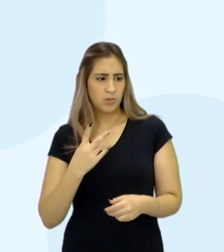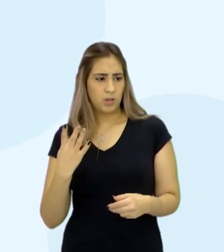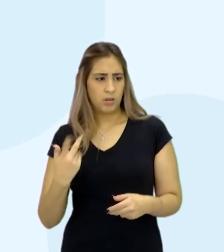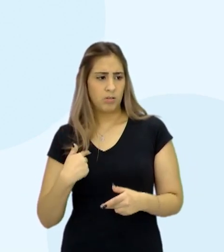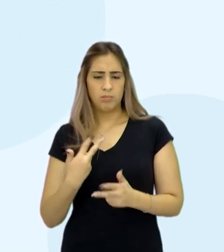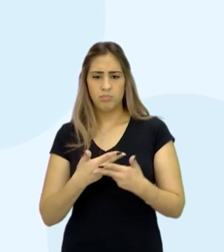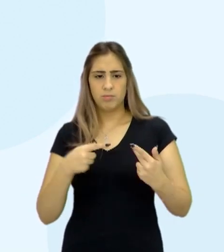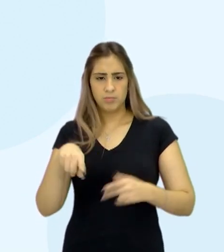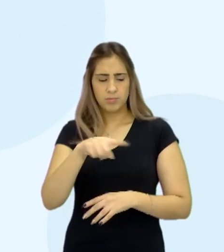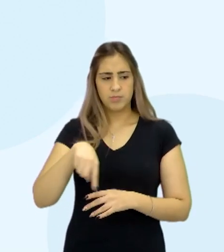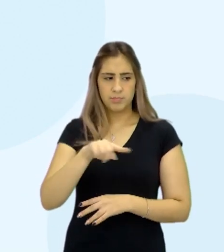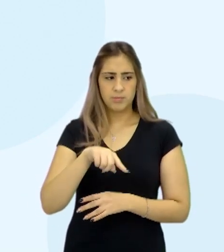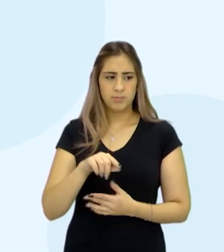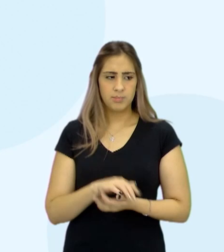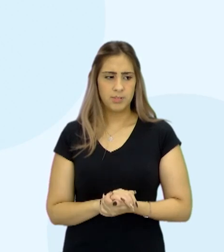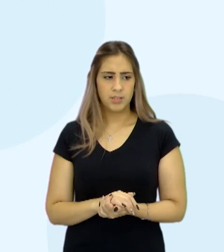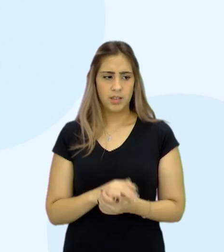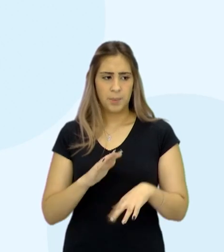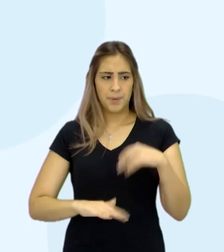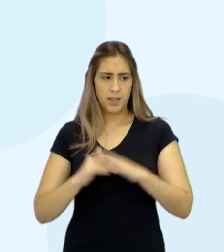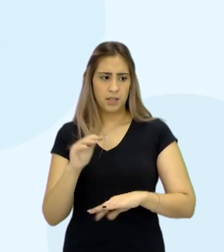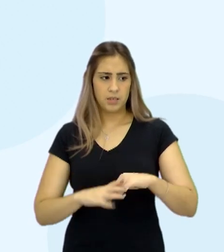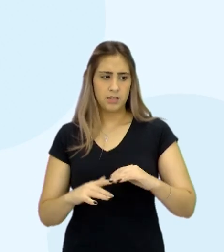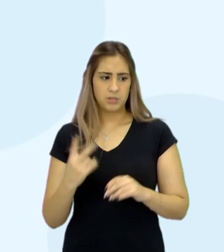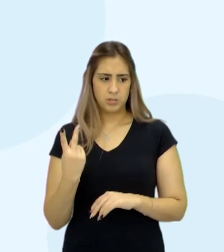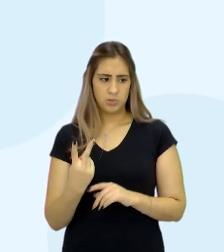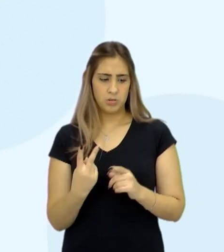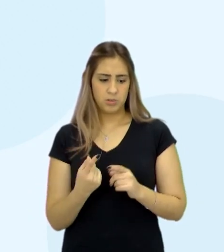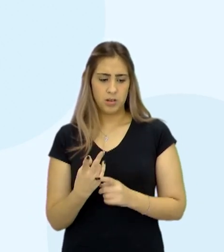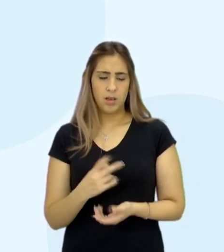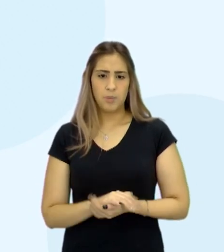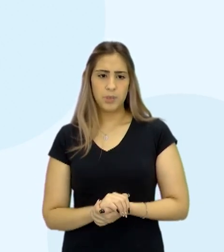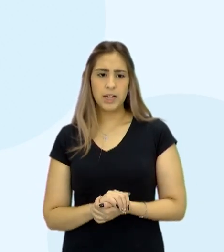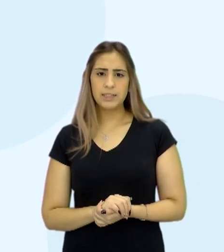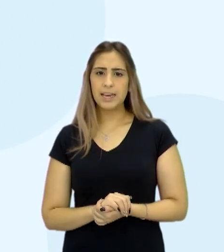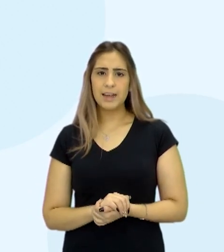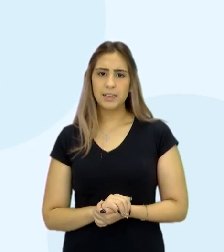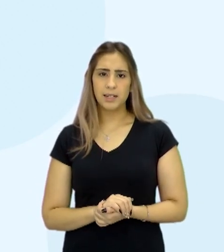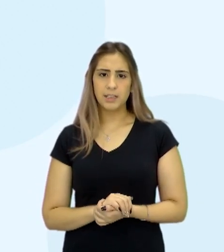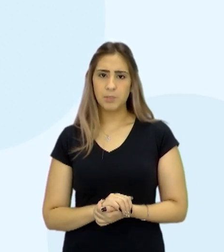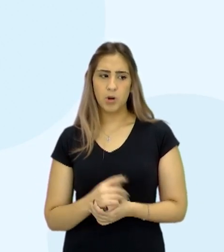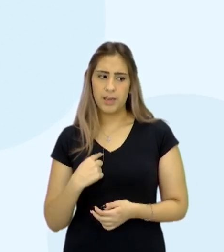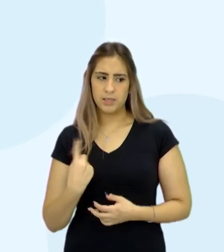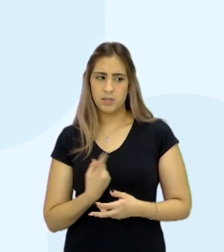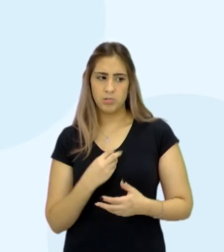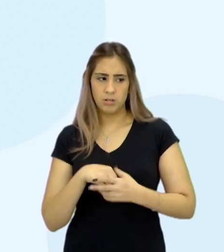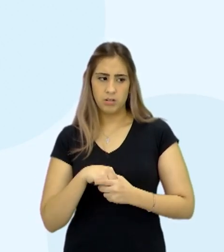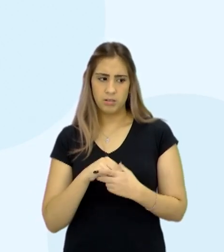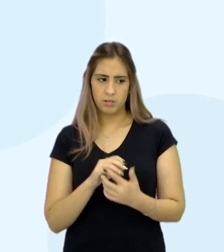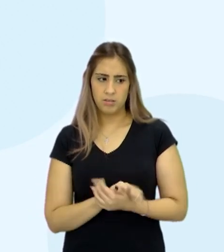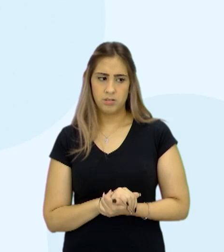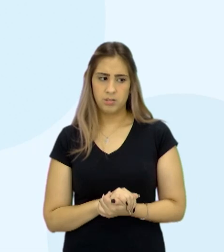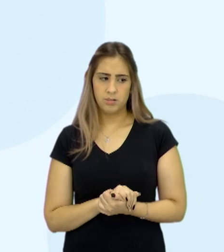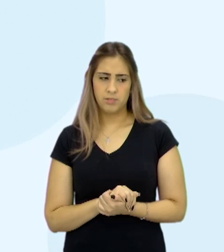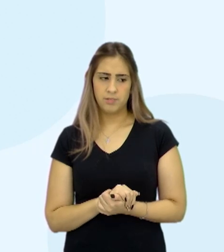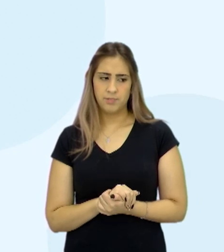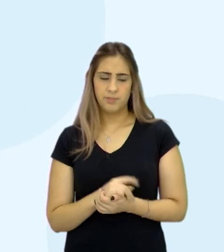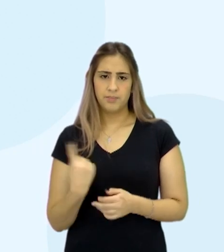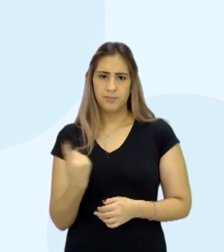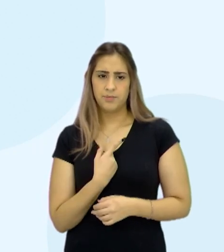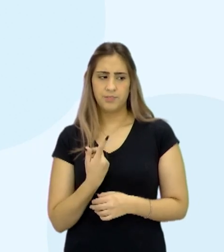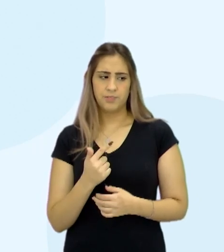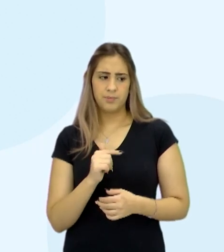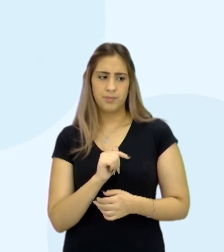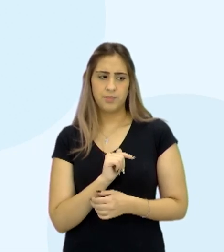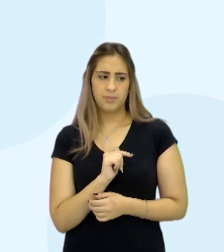de vocês e a habilidade 12, tá certo? Essas habilidades a gente já falou um pouco no começo do ano, acho que no segundo bimestre, e